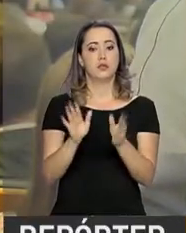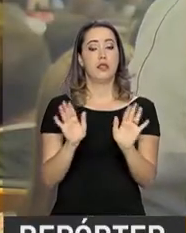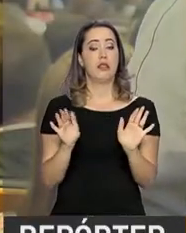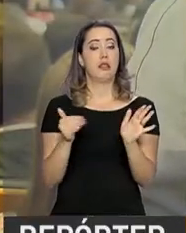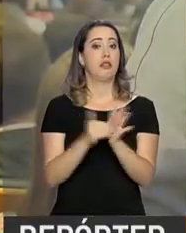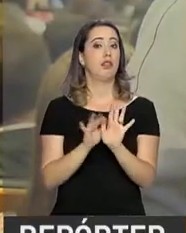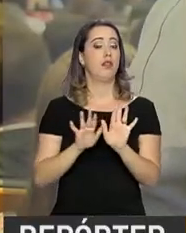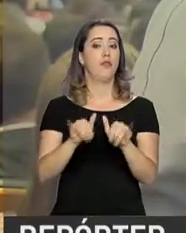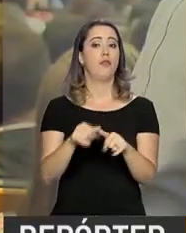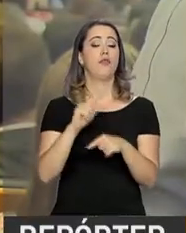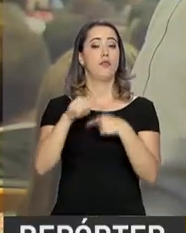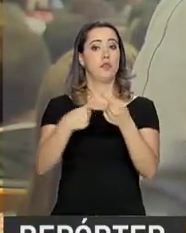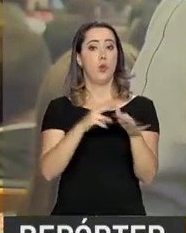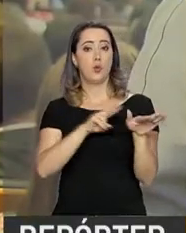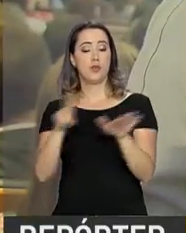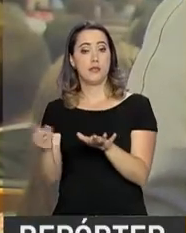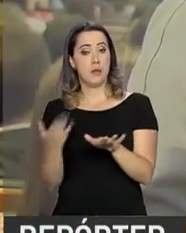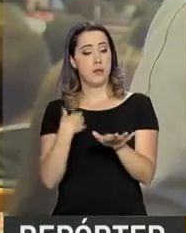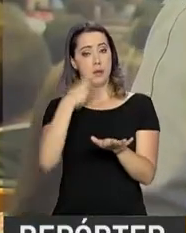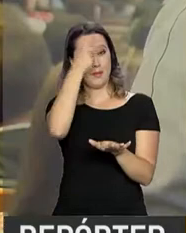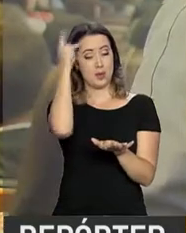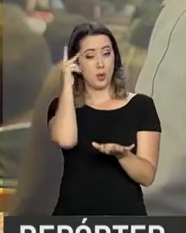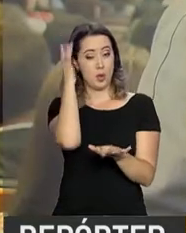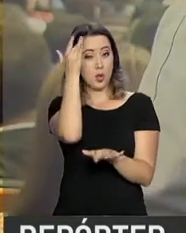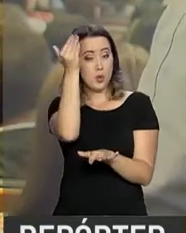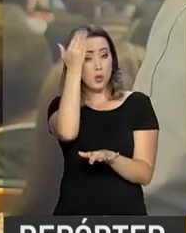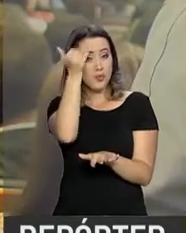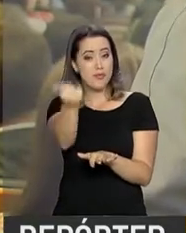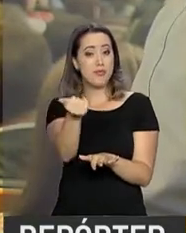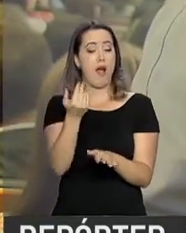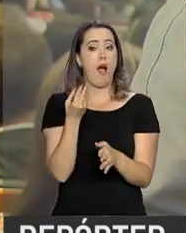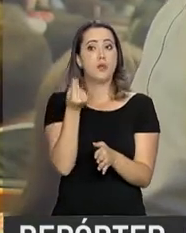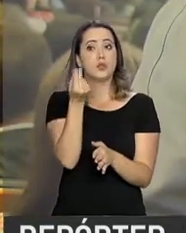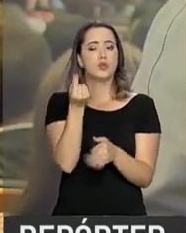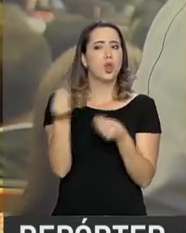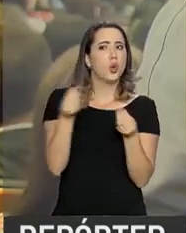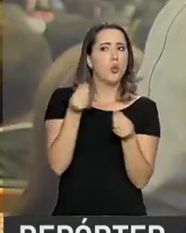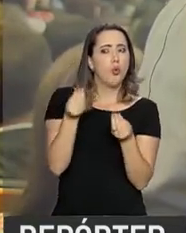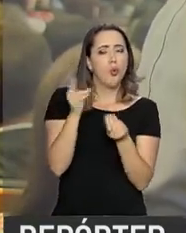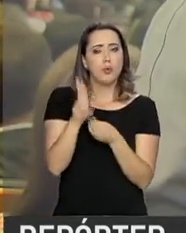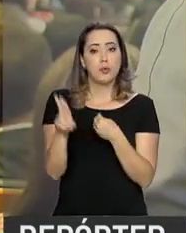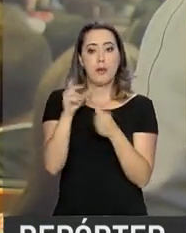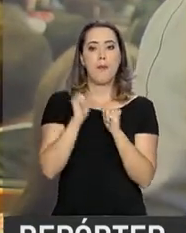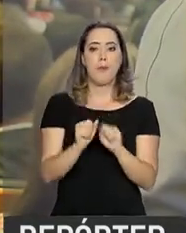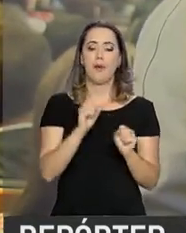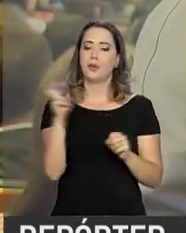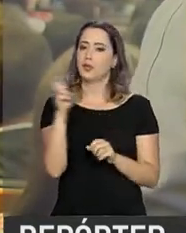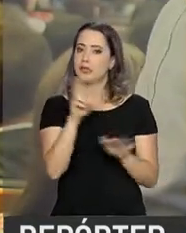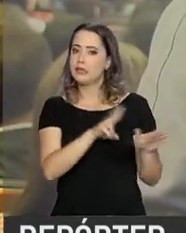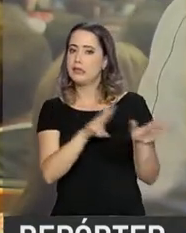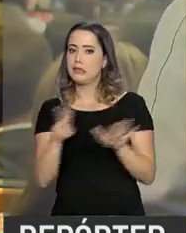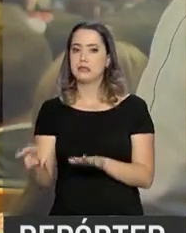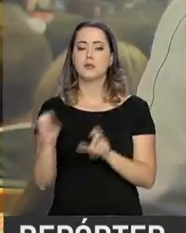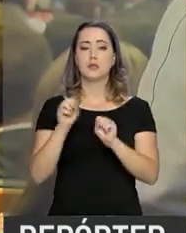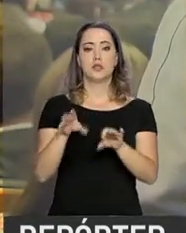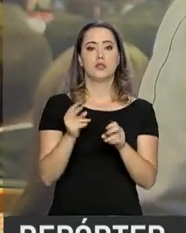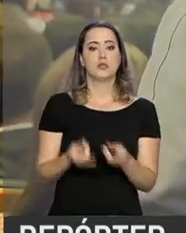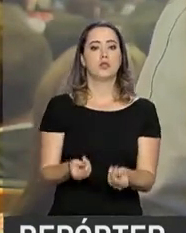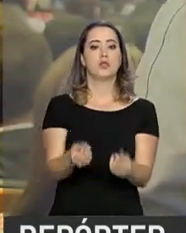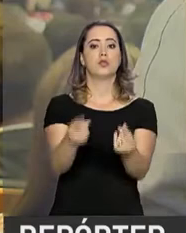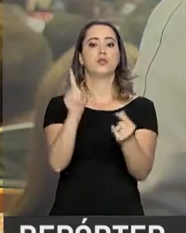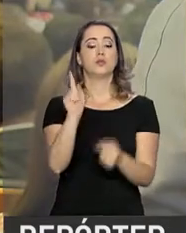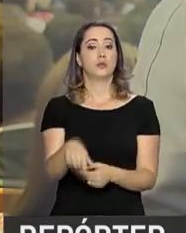final de semana, quem não se sente à vontade quando o assunto é dinheiro, tem a oportunidade de participar da 5ª Semana Nacional de Educação